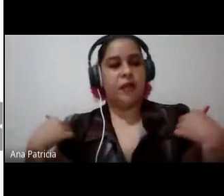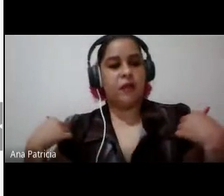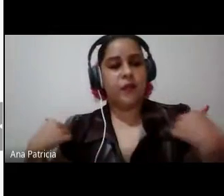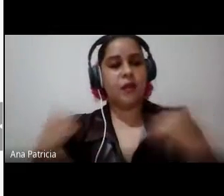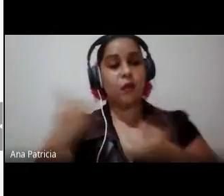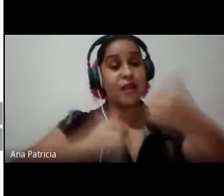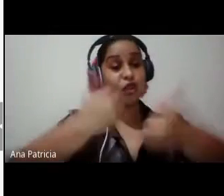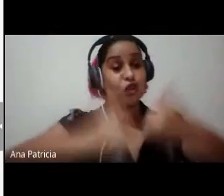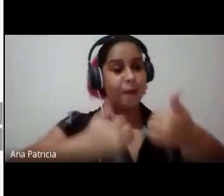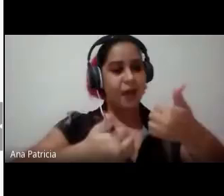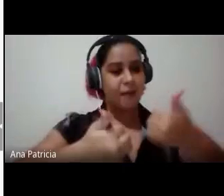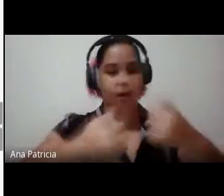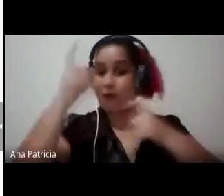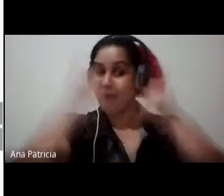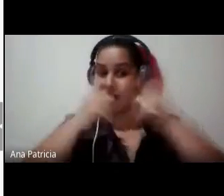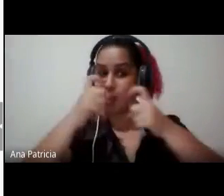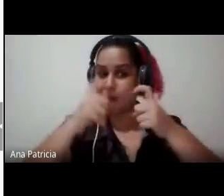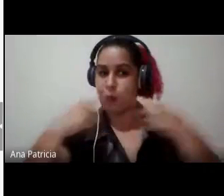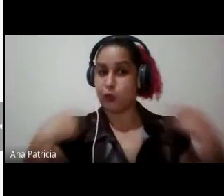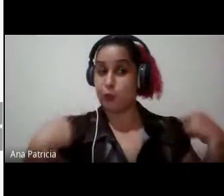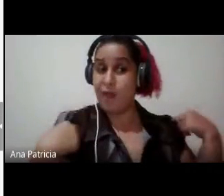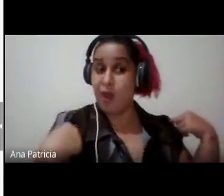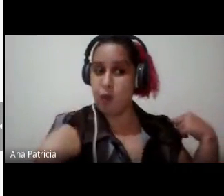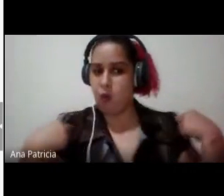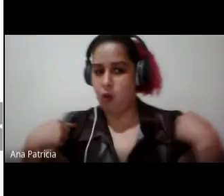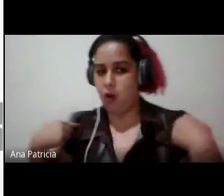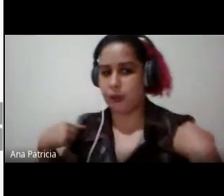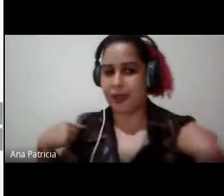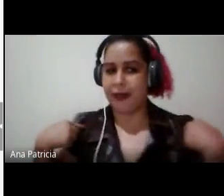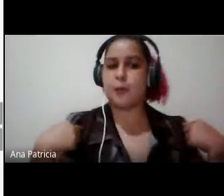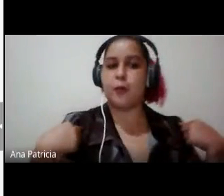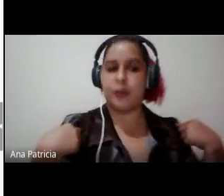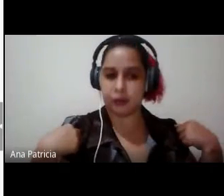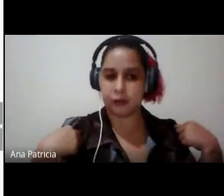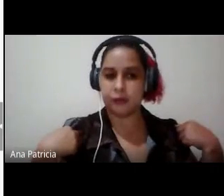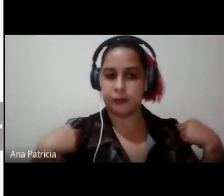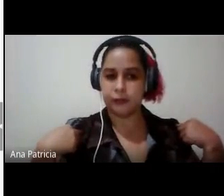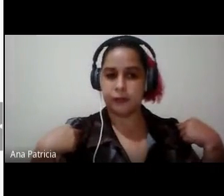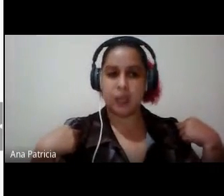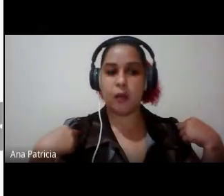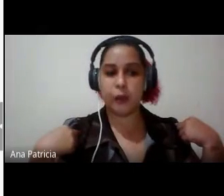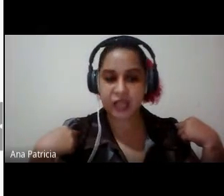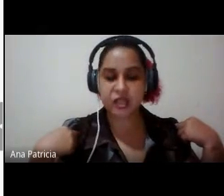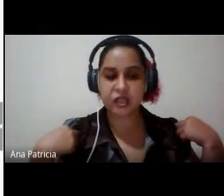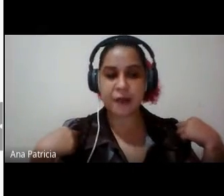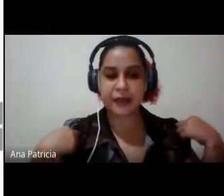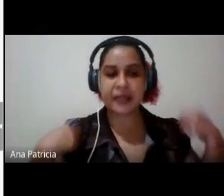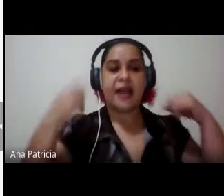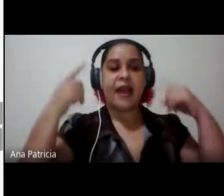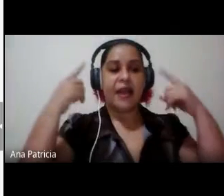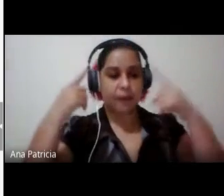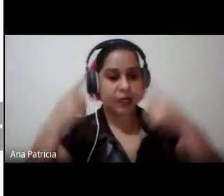Estão vendo? Então, não é só minha mão, não é só meu rosto. Meu corpo está respondendo. Então, por isso que a gente chama